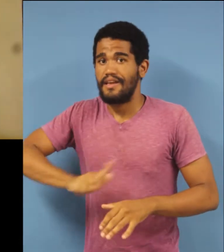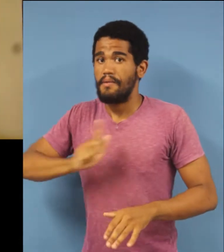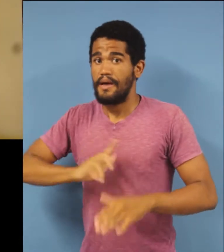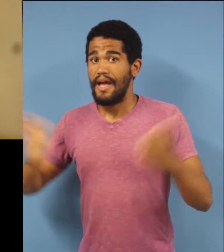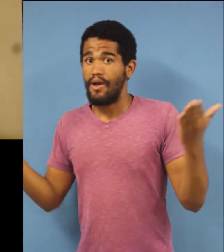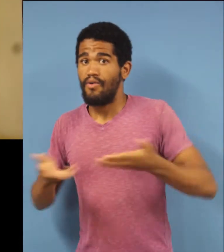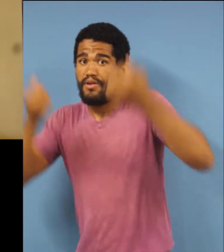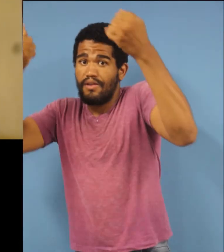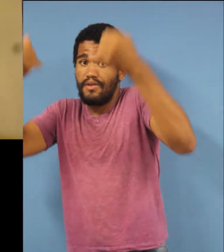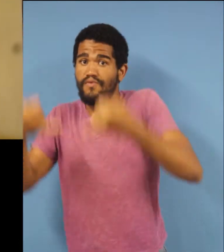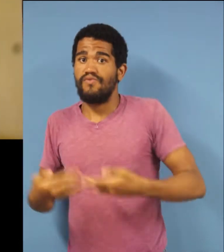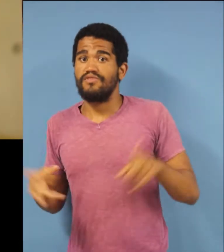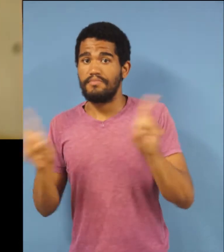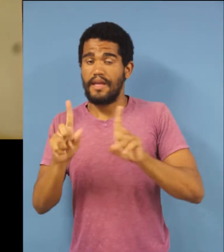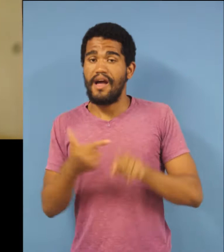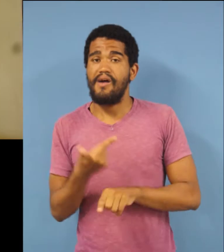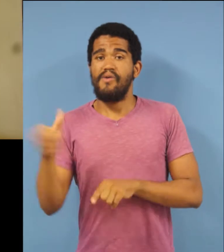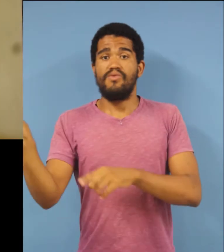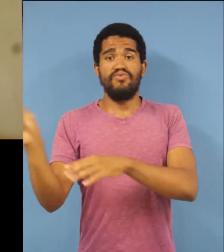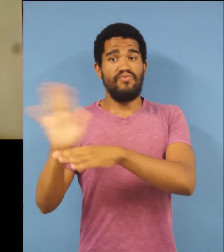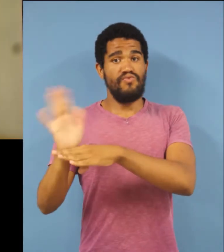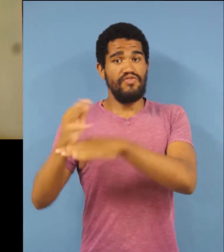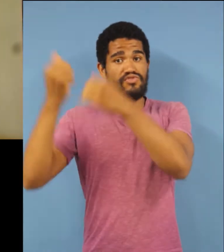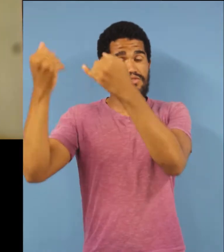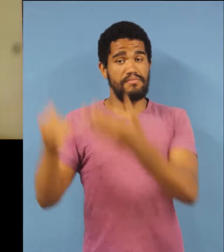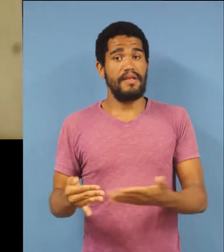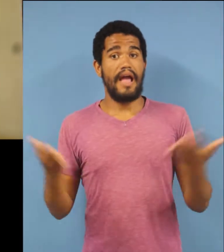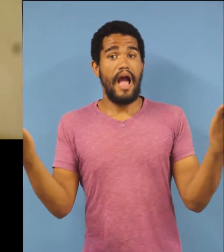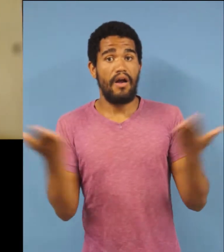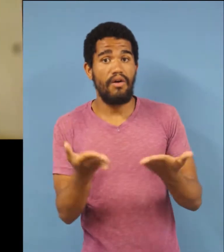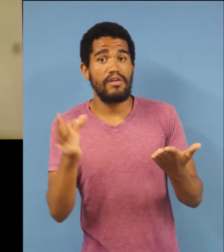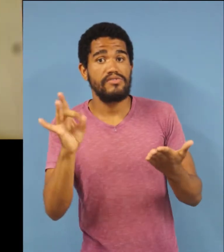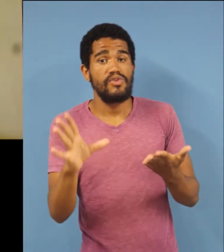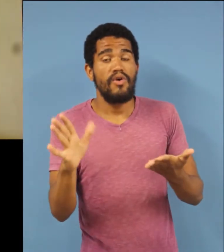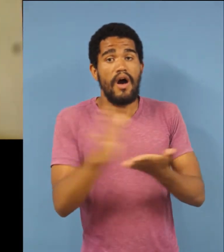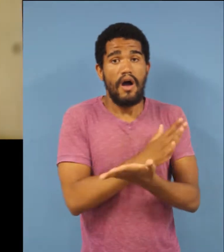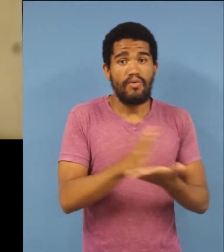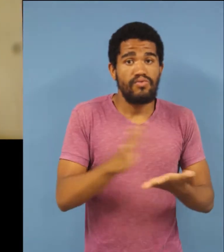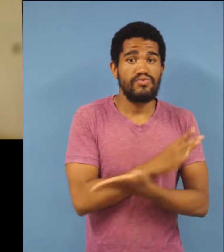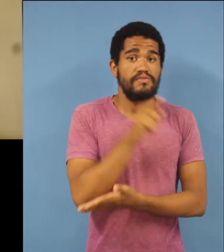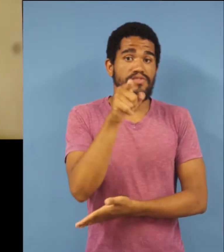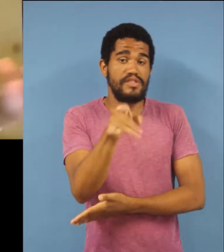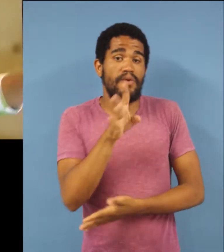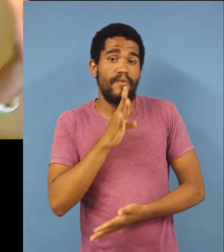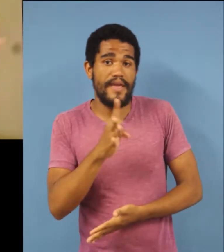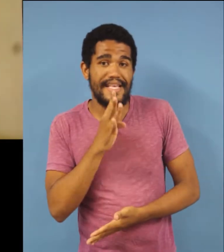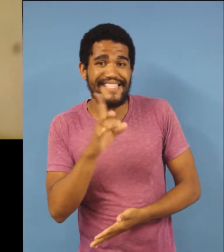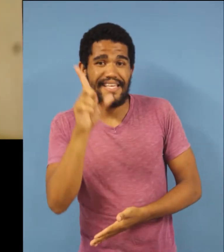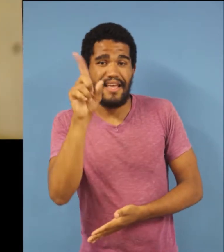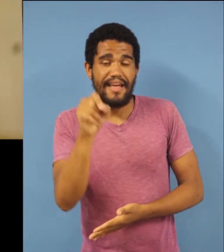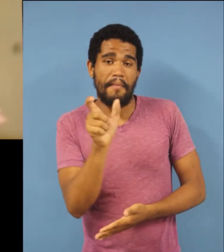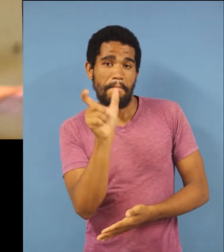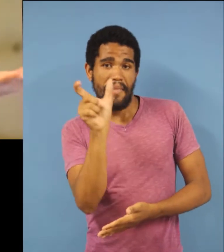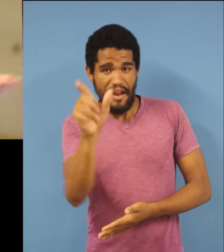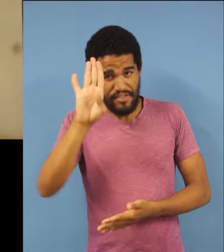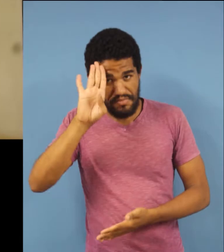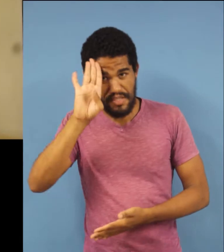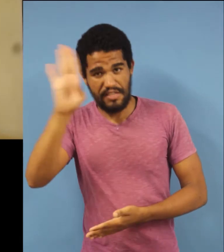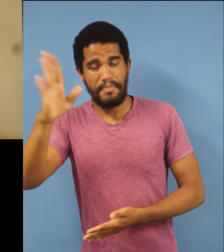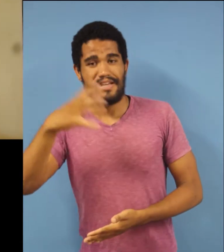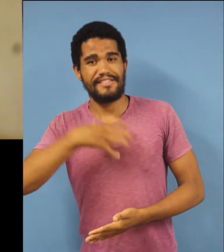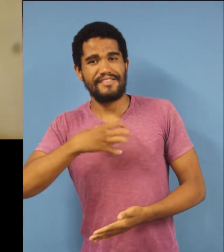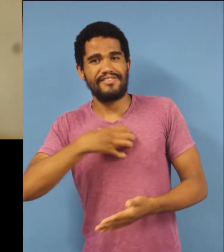não o sejam, advérbios também, mas eu estou falando hoje de conectivos de conjunção que tem essa função de direcionar o texto, de